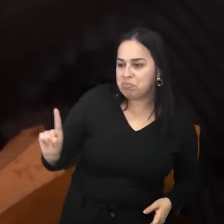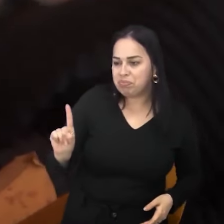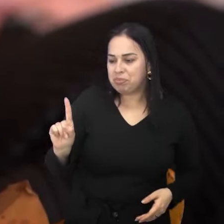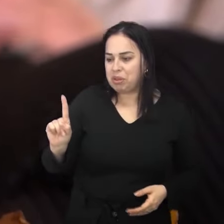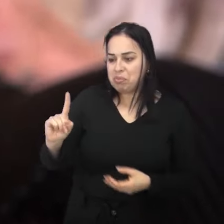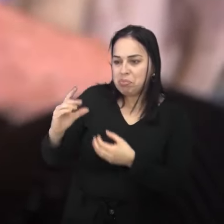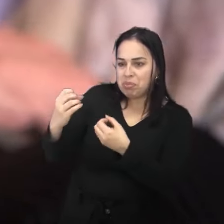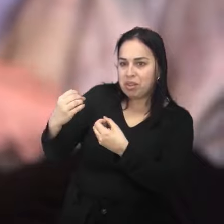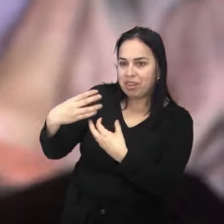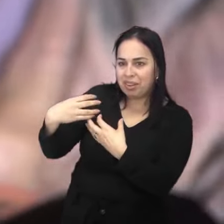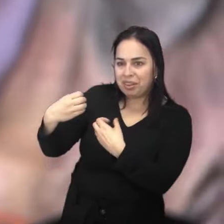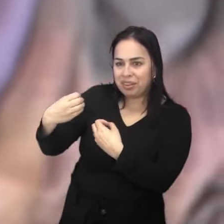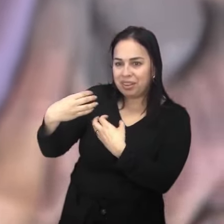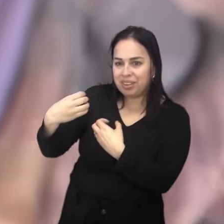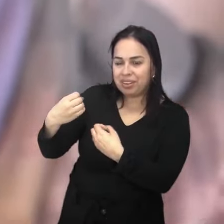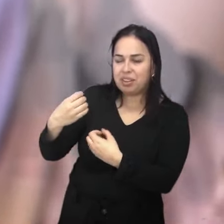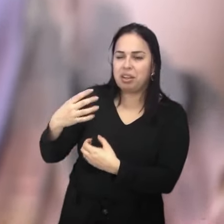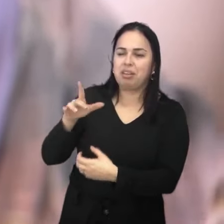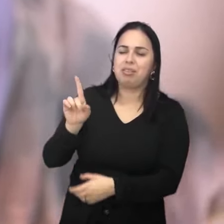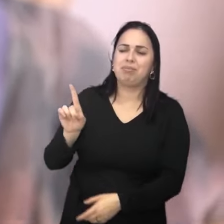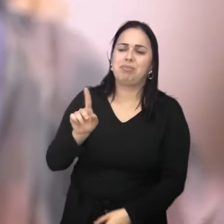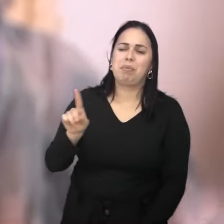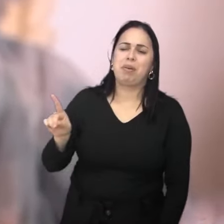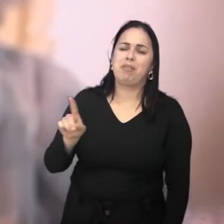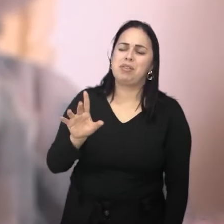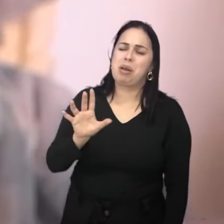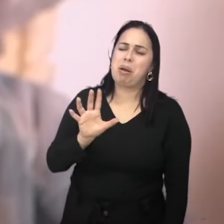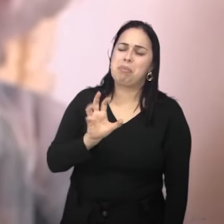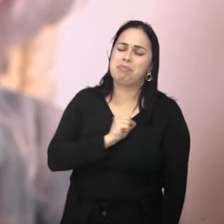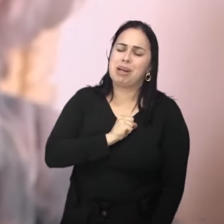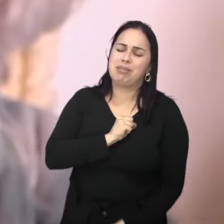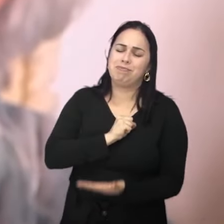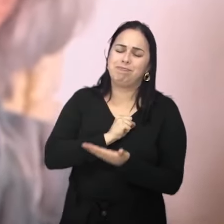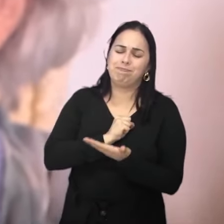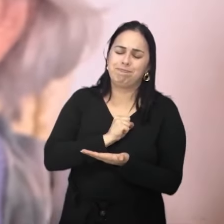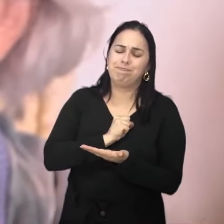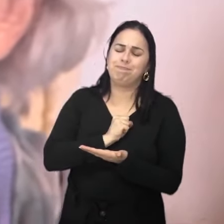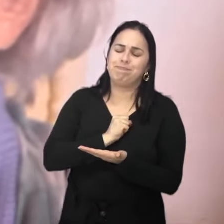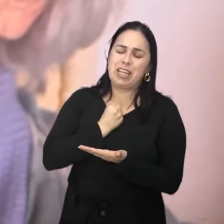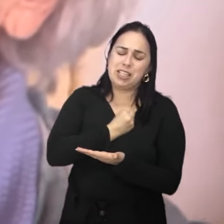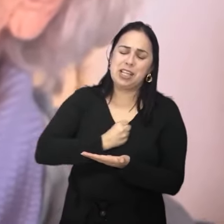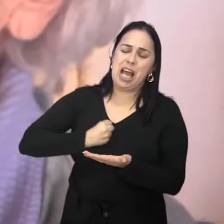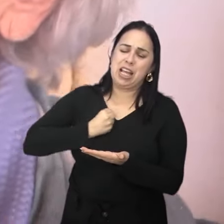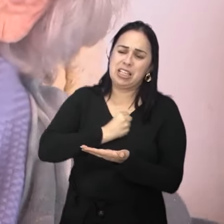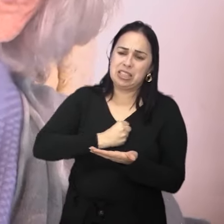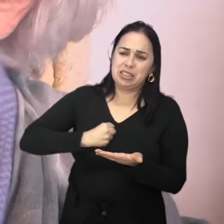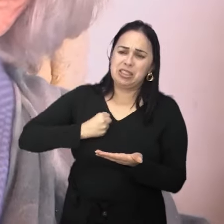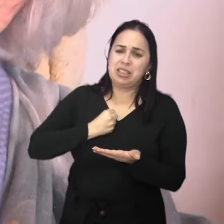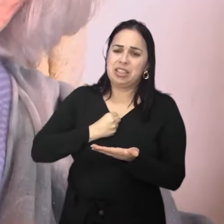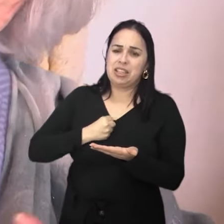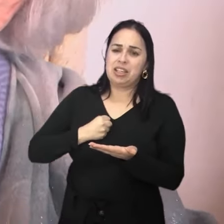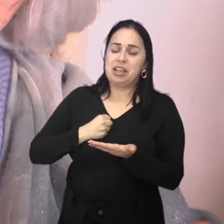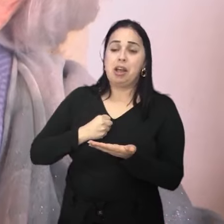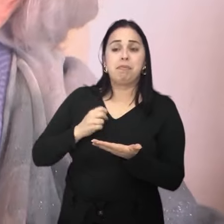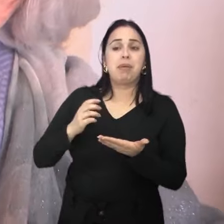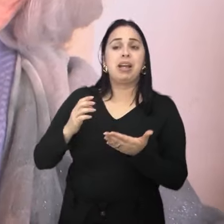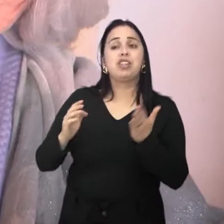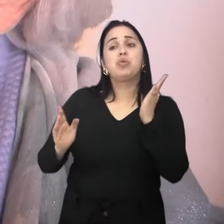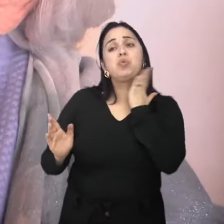né? Meus professores, que eu amei tanto, foram tão importantes na minha vida, mas falavam do